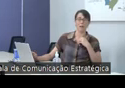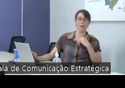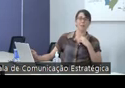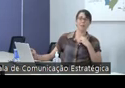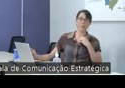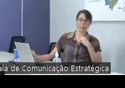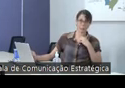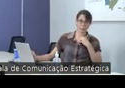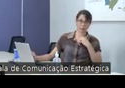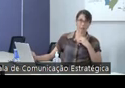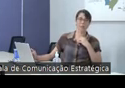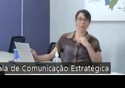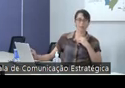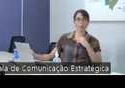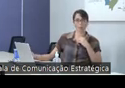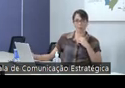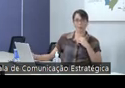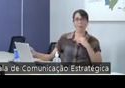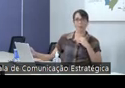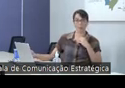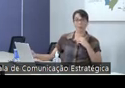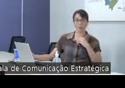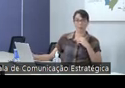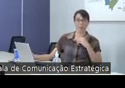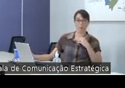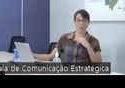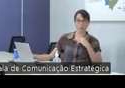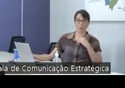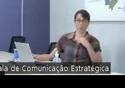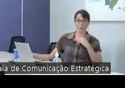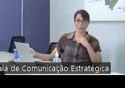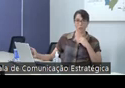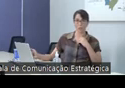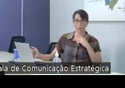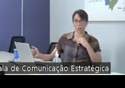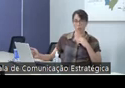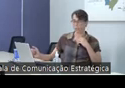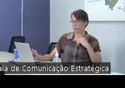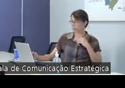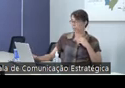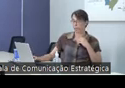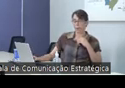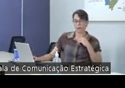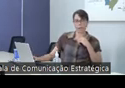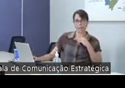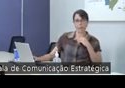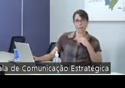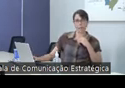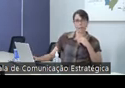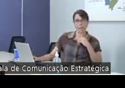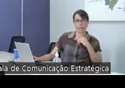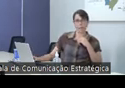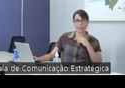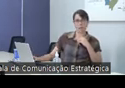entrar se cadastrar e claro que para ter o cadastro é importante que seja de um serviço de saúde a partir daí ti